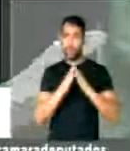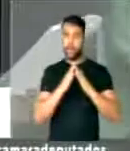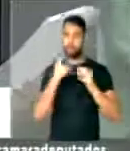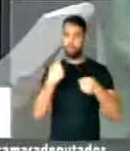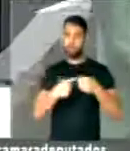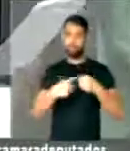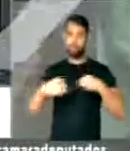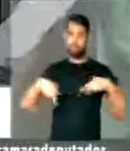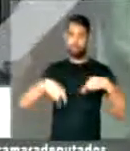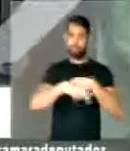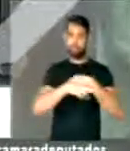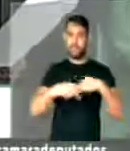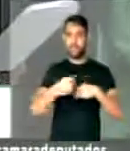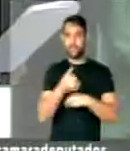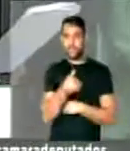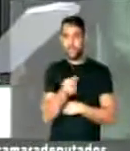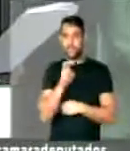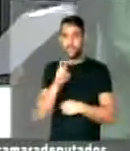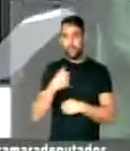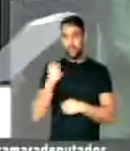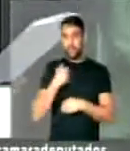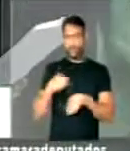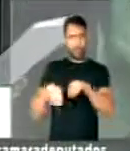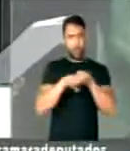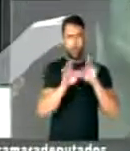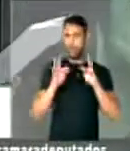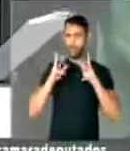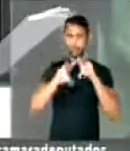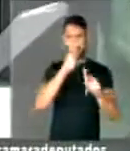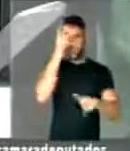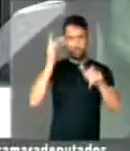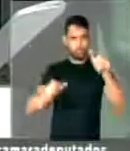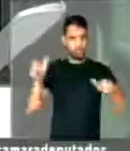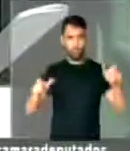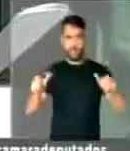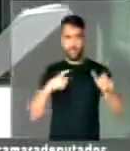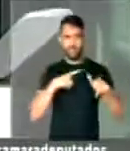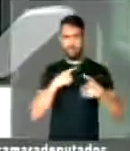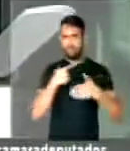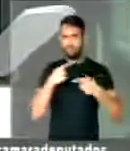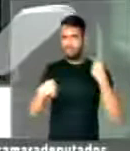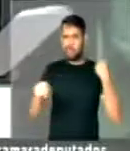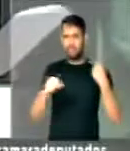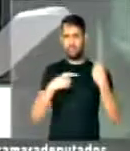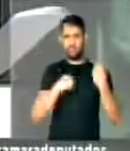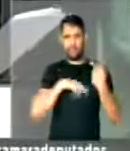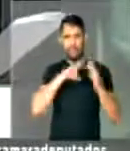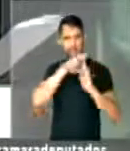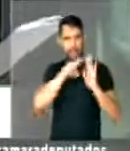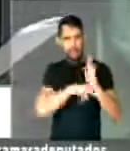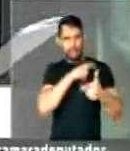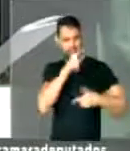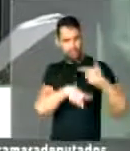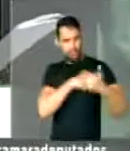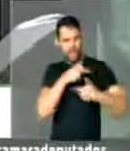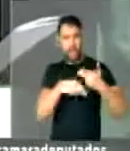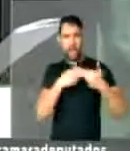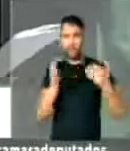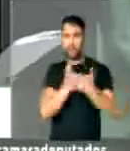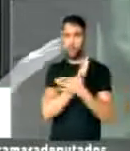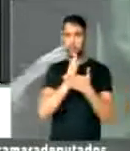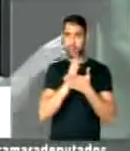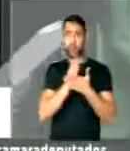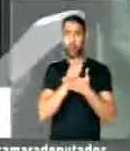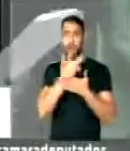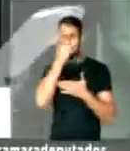ora 65 anos. Ignora as condições assimétricas de trabalho e de vida entre o